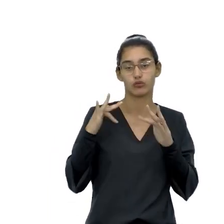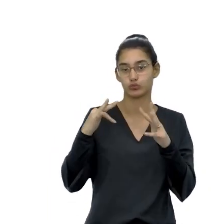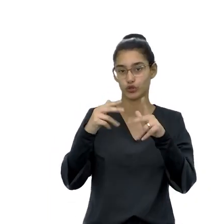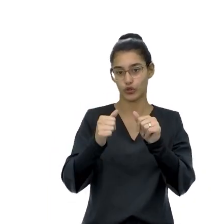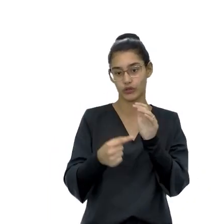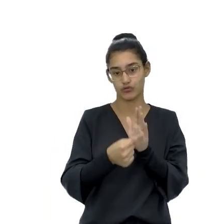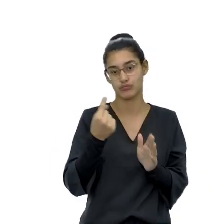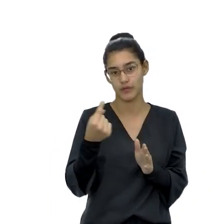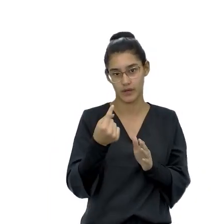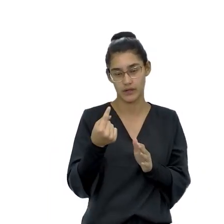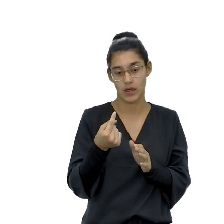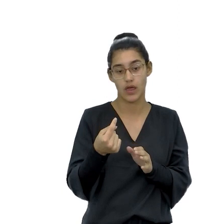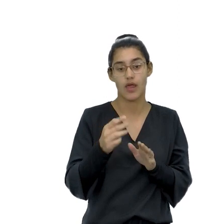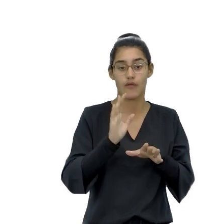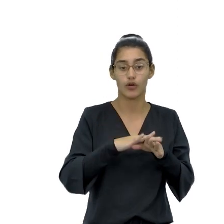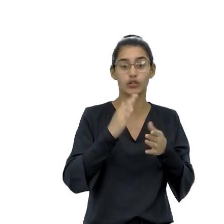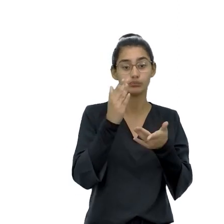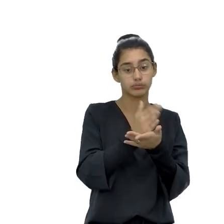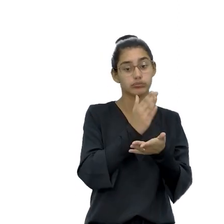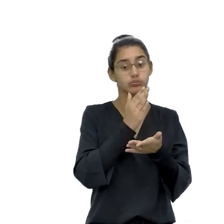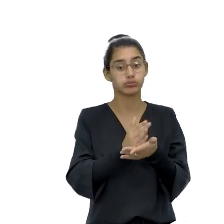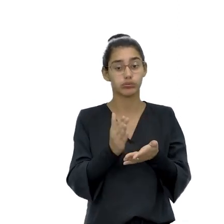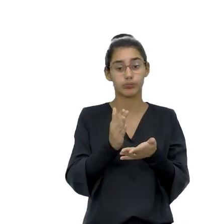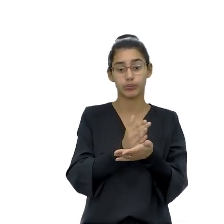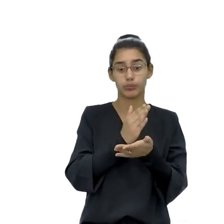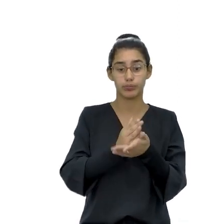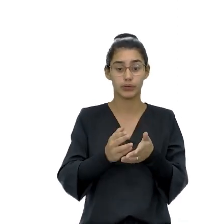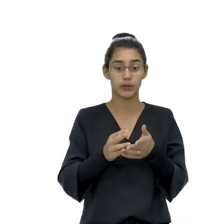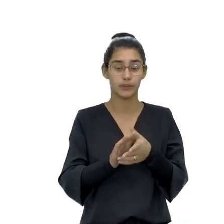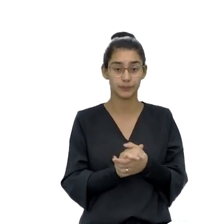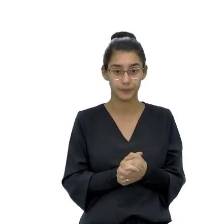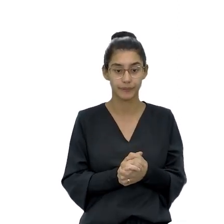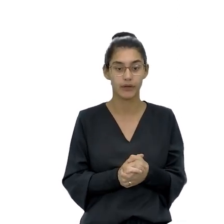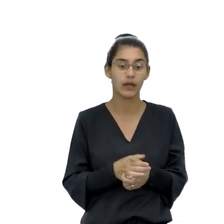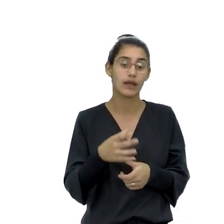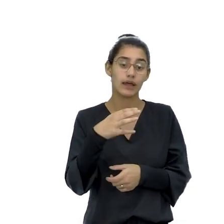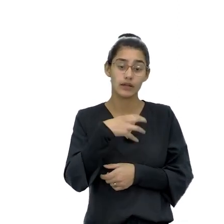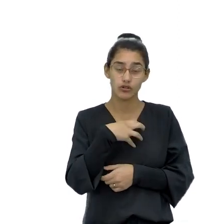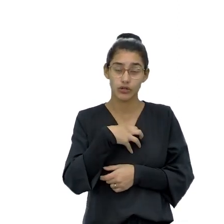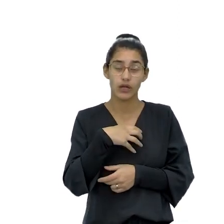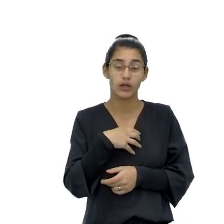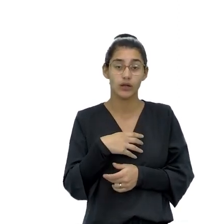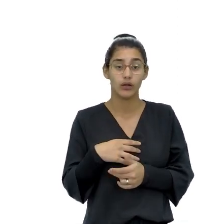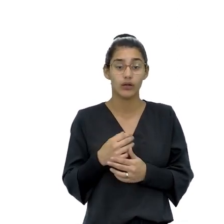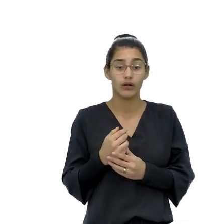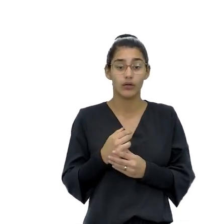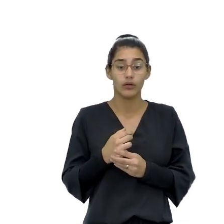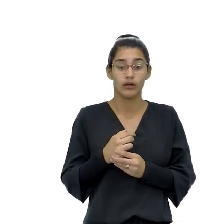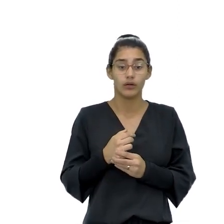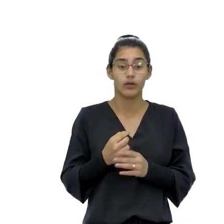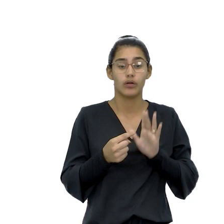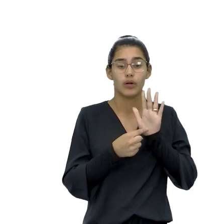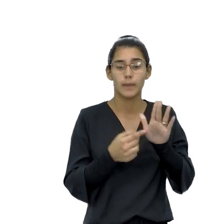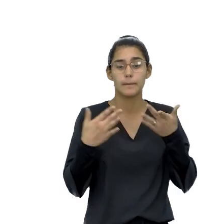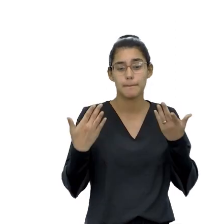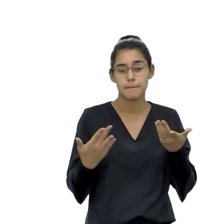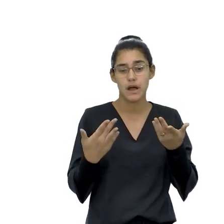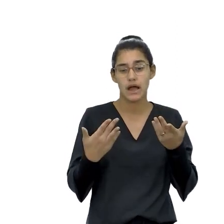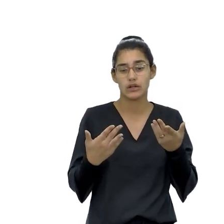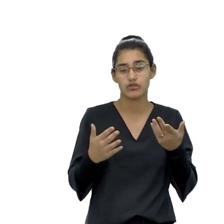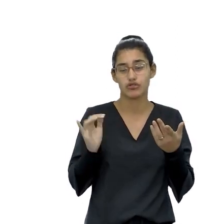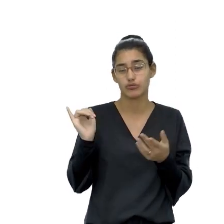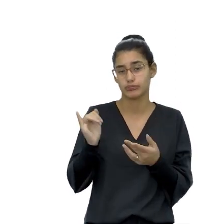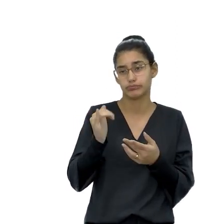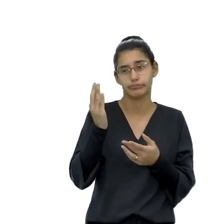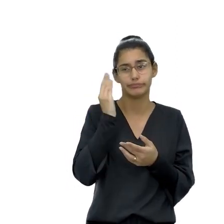toda de uma vez, ele foi distribuindo aos poucos. Esse método costuma trazer um pouco mais de significado da